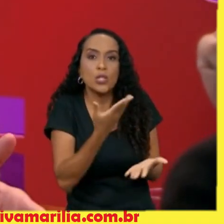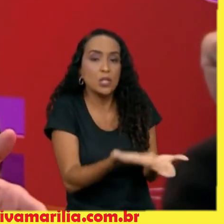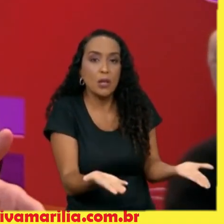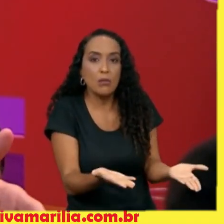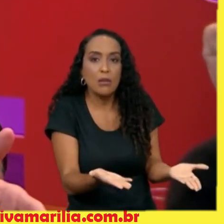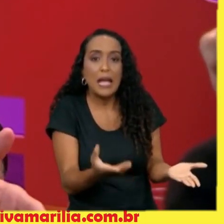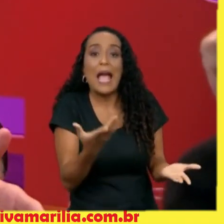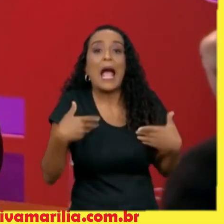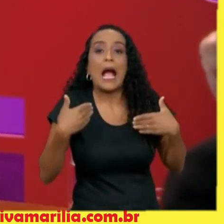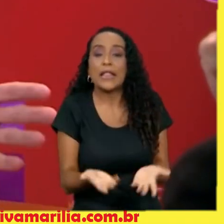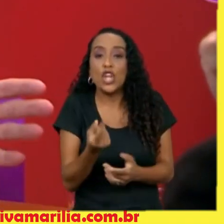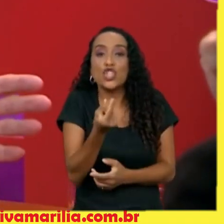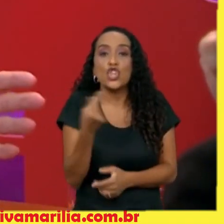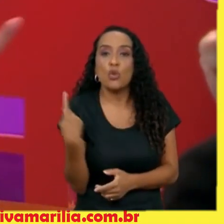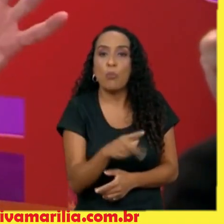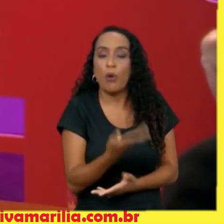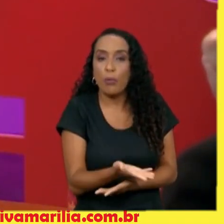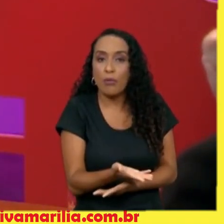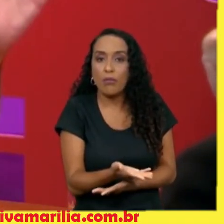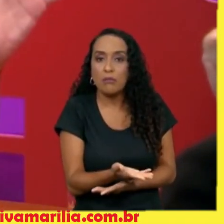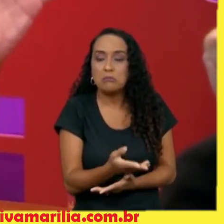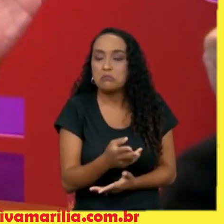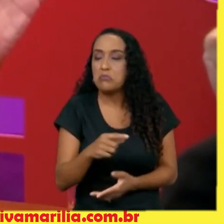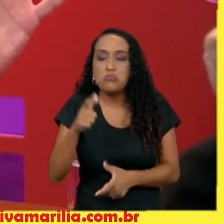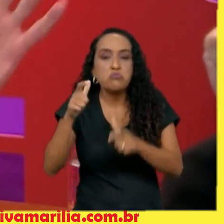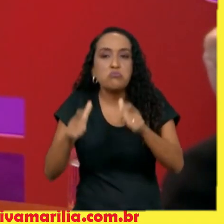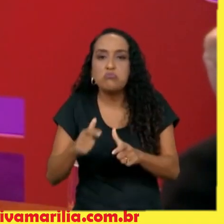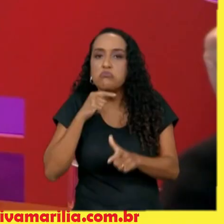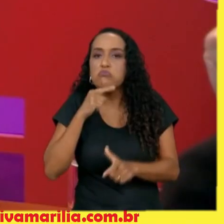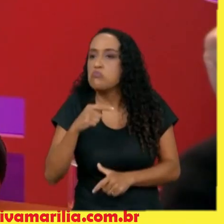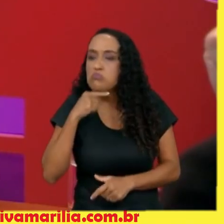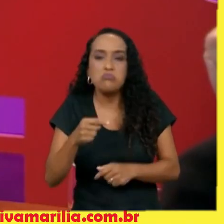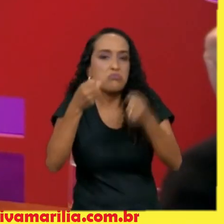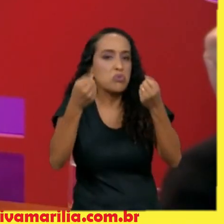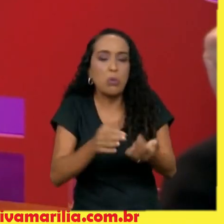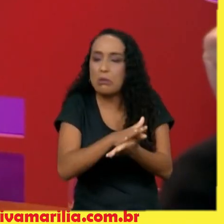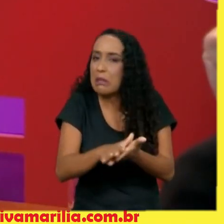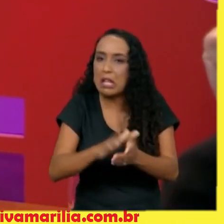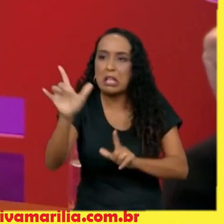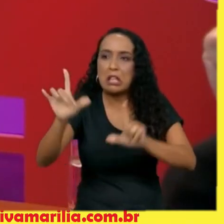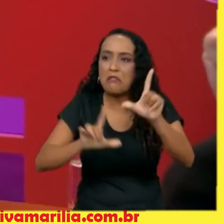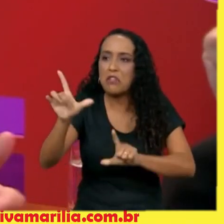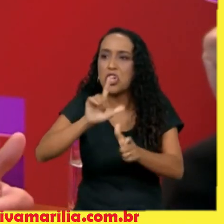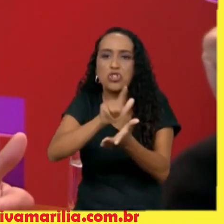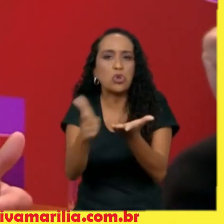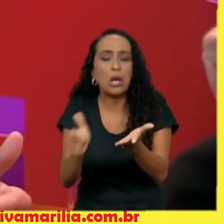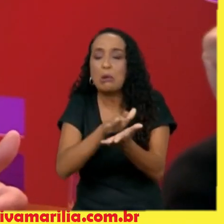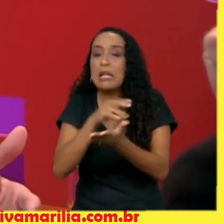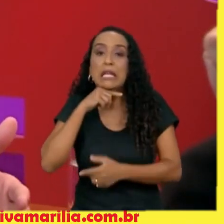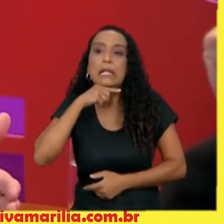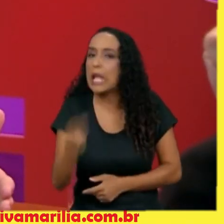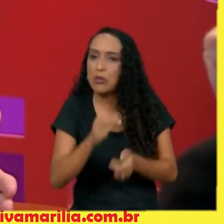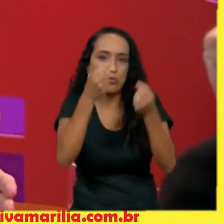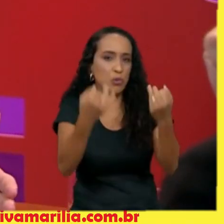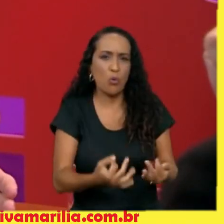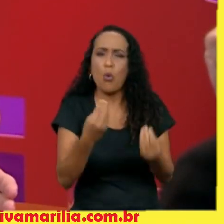o dinheiro dele? Ninguém nunca explicou isso. Jamais, nenhum lugar. Né? Nenhuma TV, nenhum jornal. Etc. Como esse cara vai saber? Ele